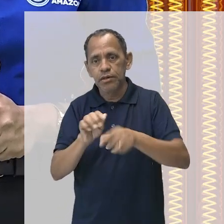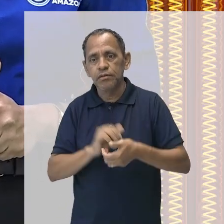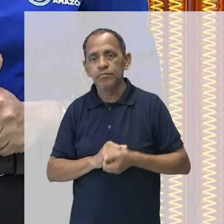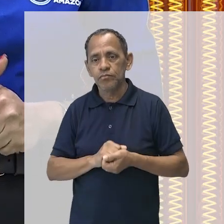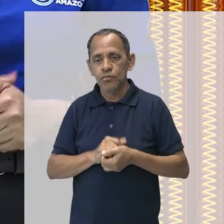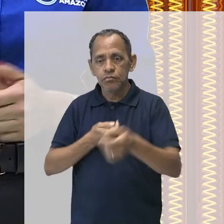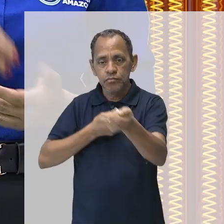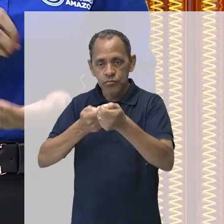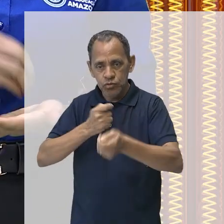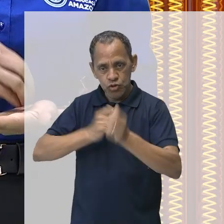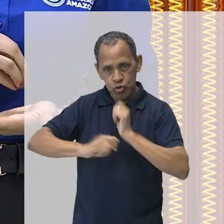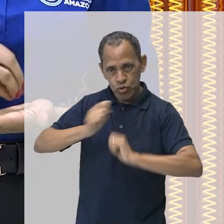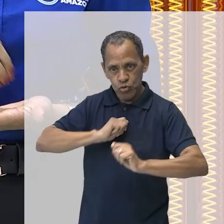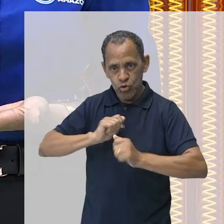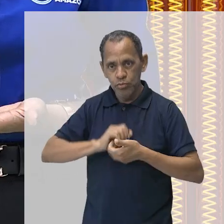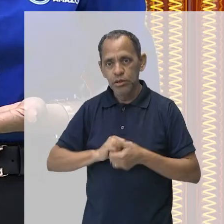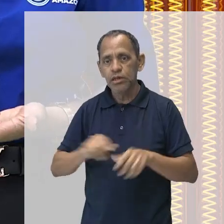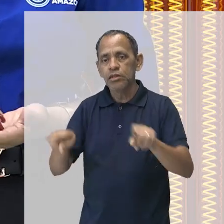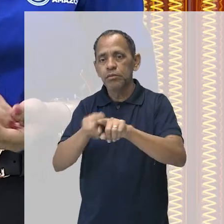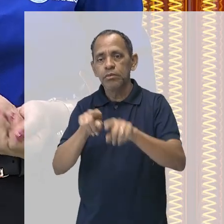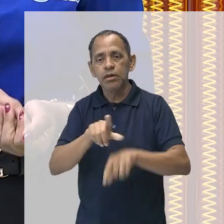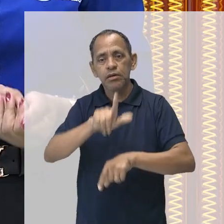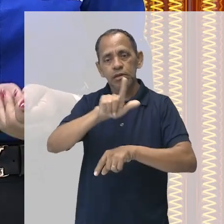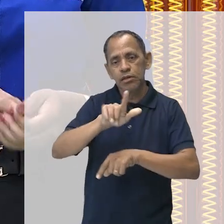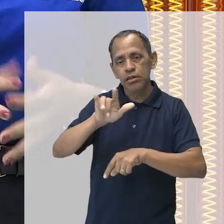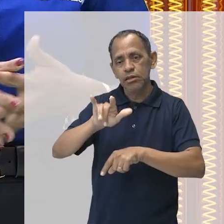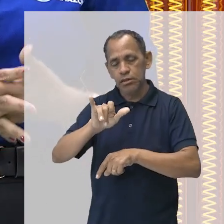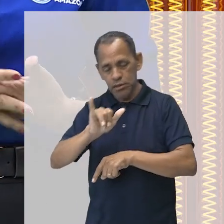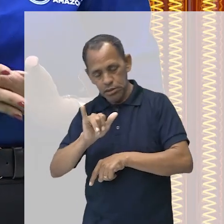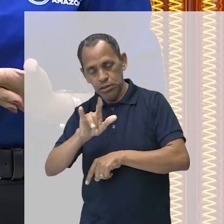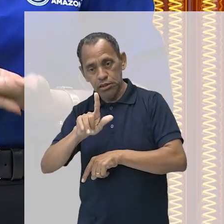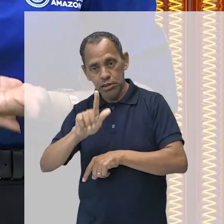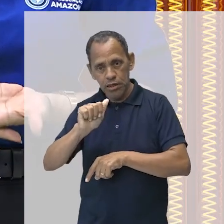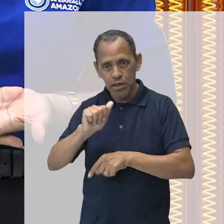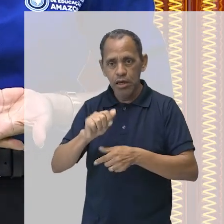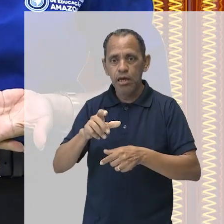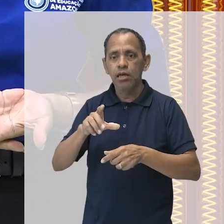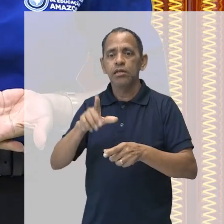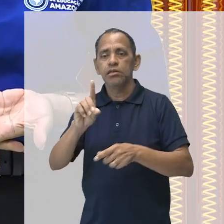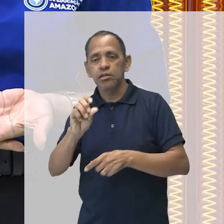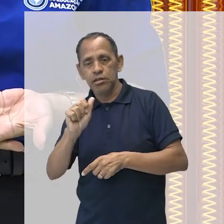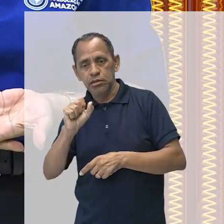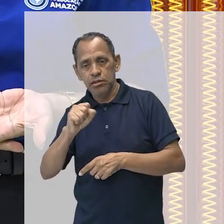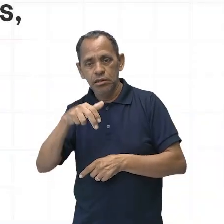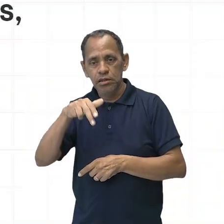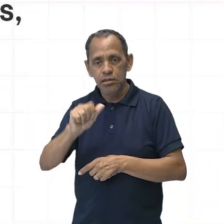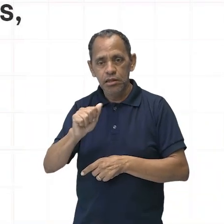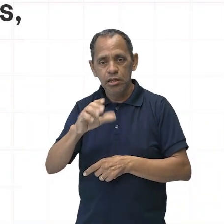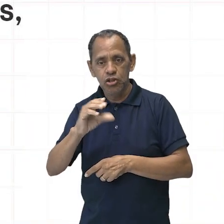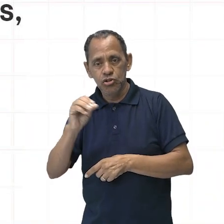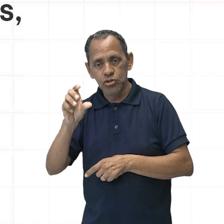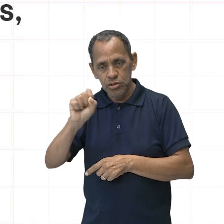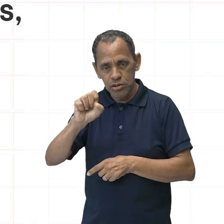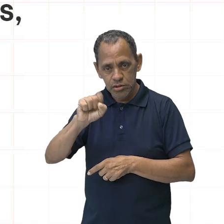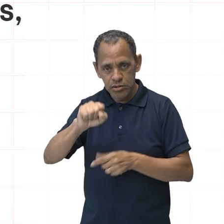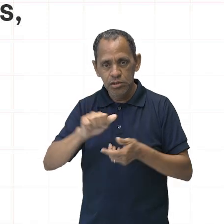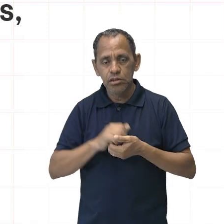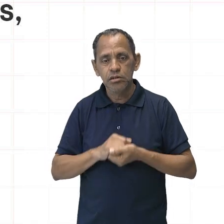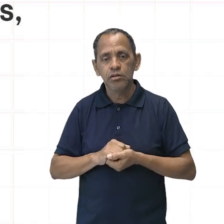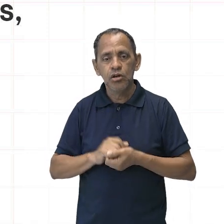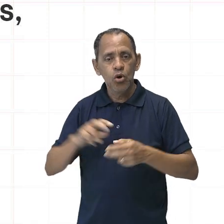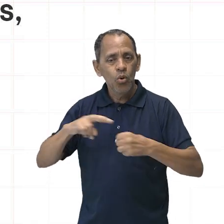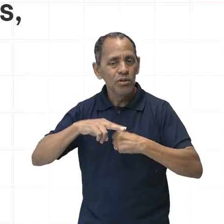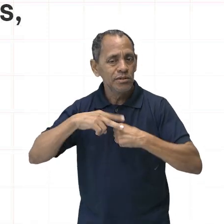econômico e também, né, a Liga das Nações, certo? Quais serão as consequências desse tratado? Acompanhem comigo.